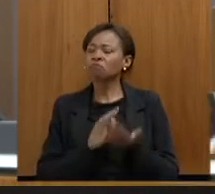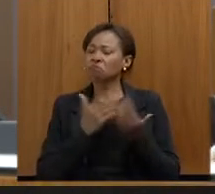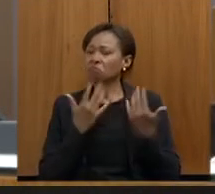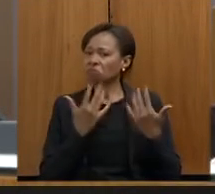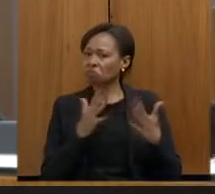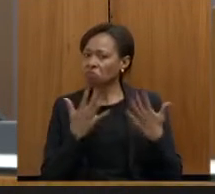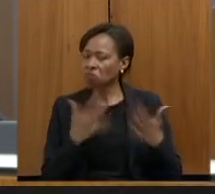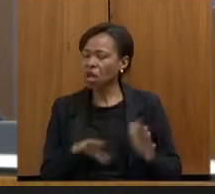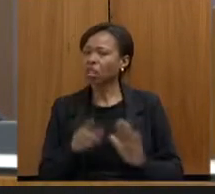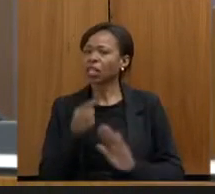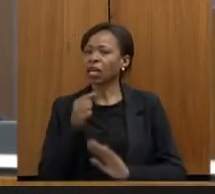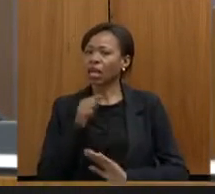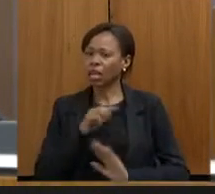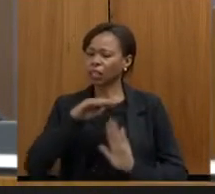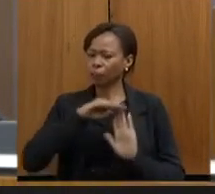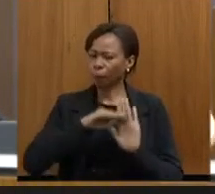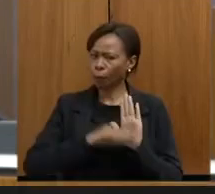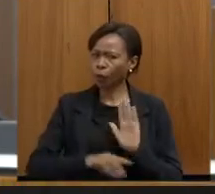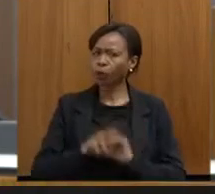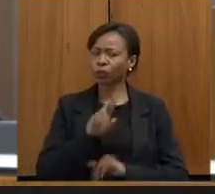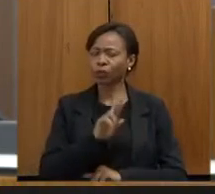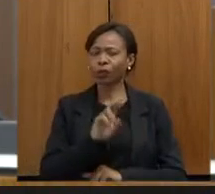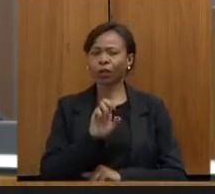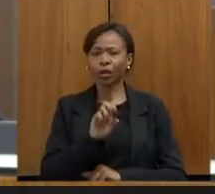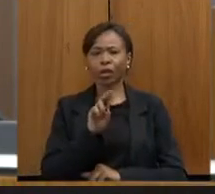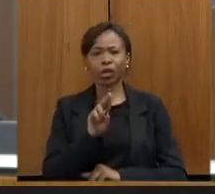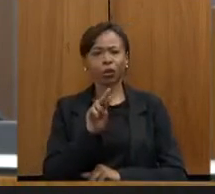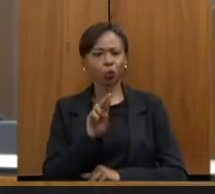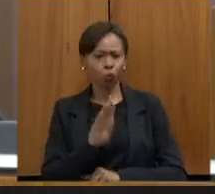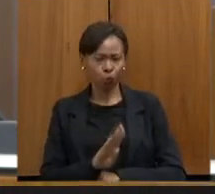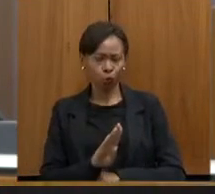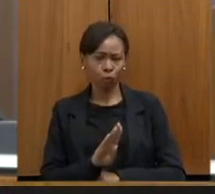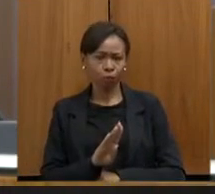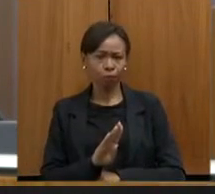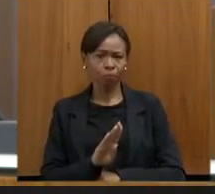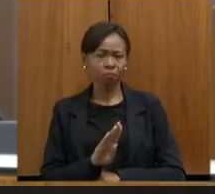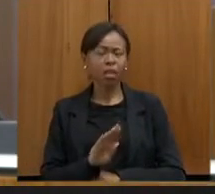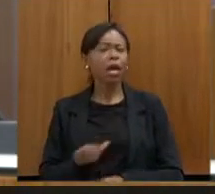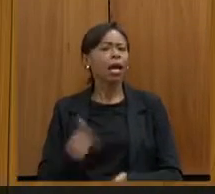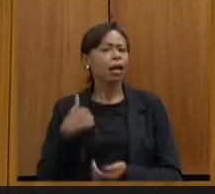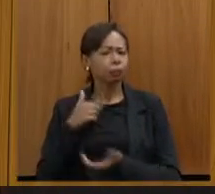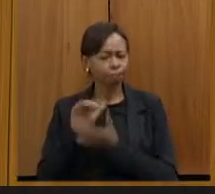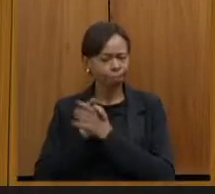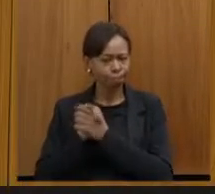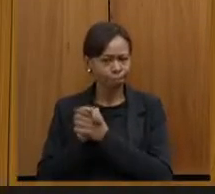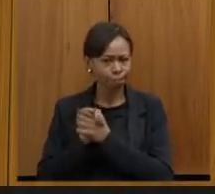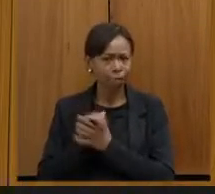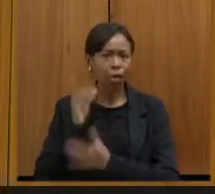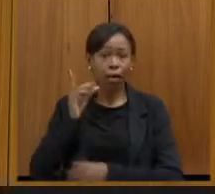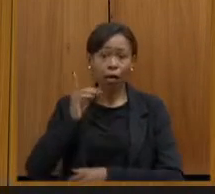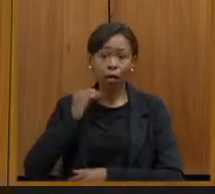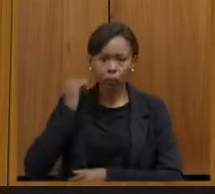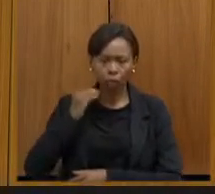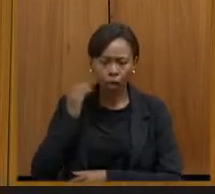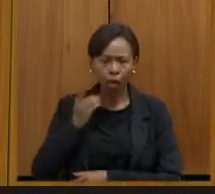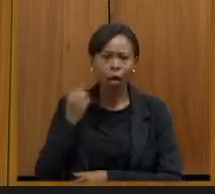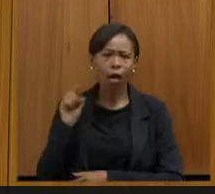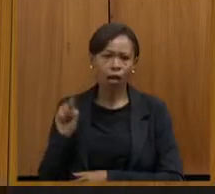deputada, doutor Douglas, doutor Luiz, quero aqui parabenizá-los pela,